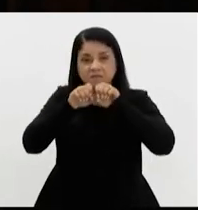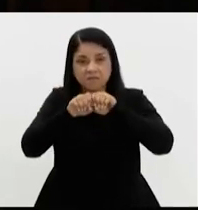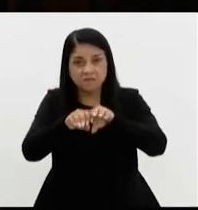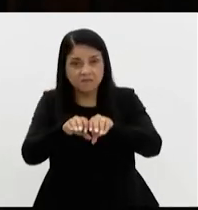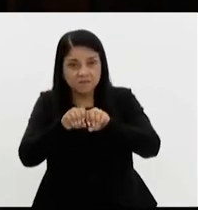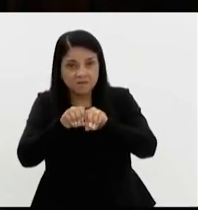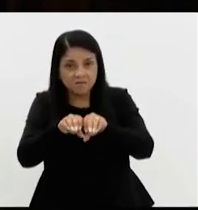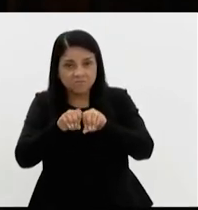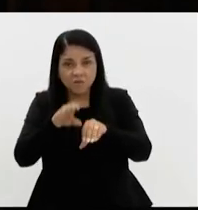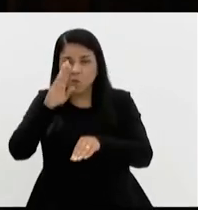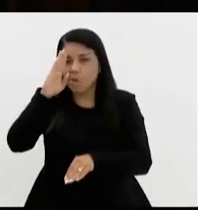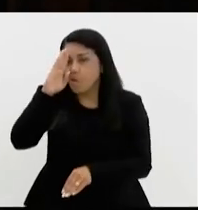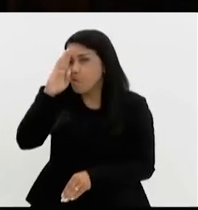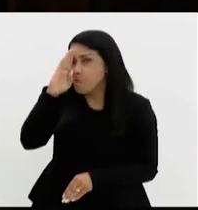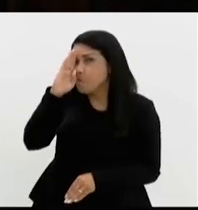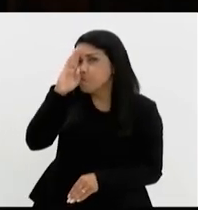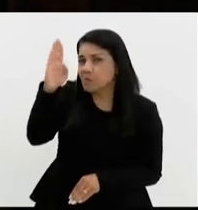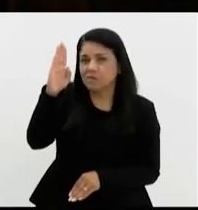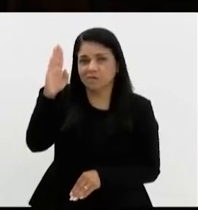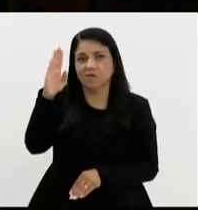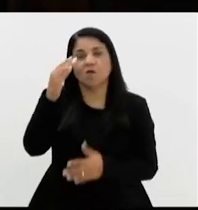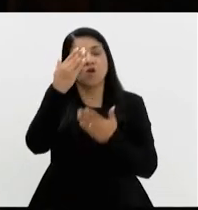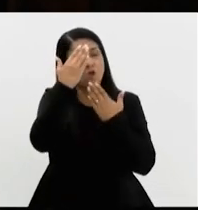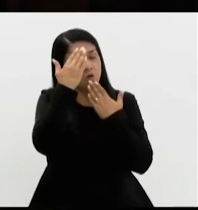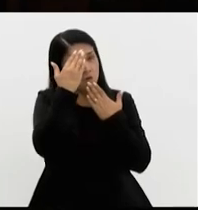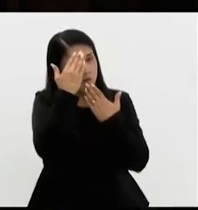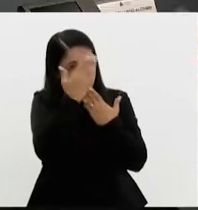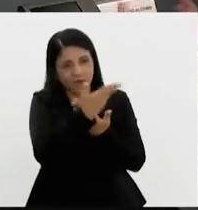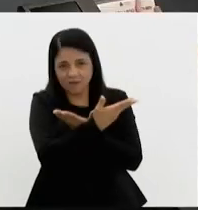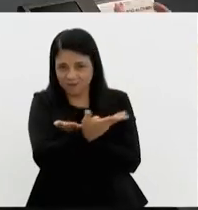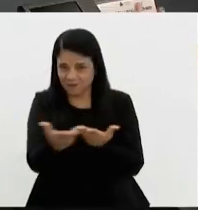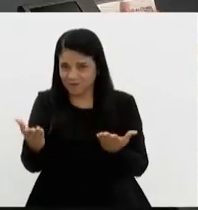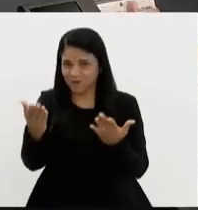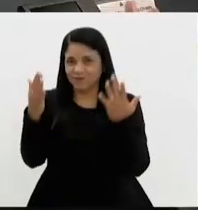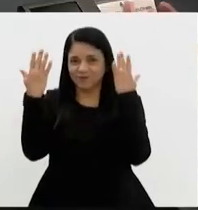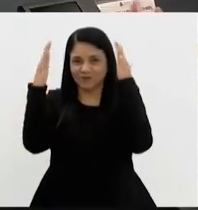como prioridade muito obrigada a